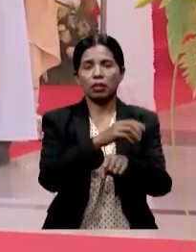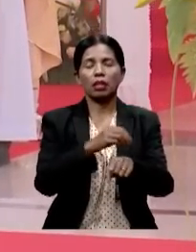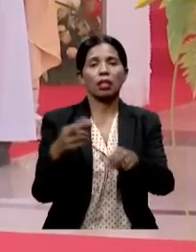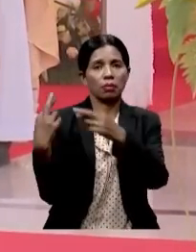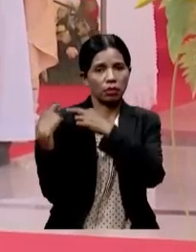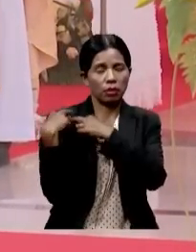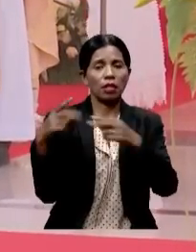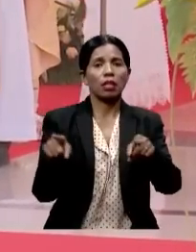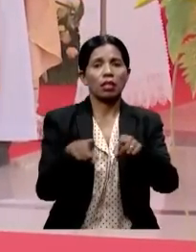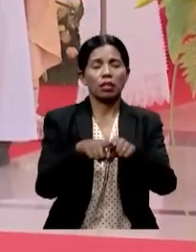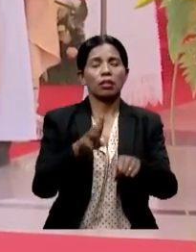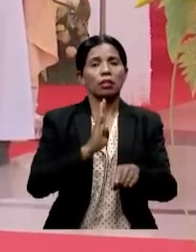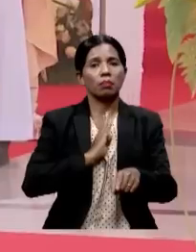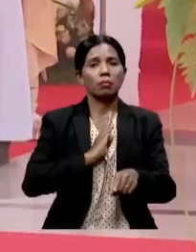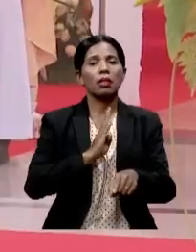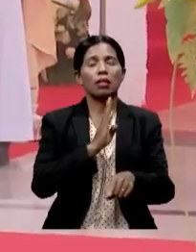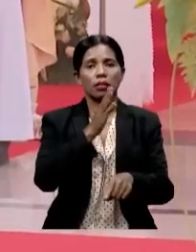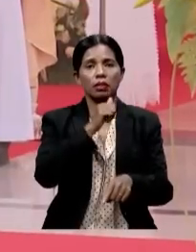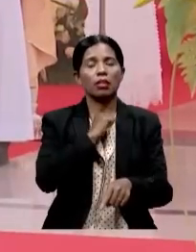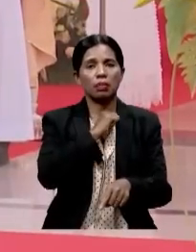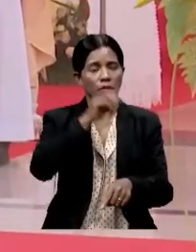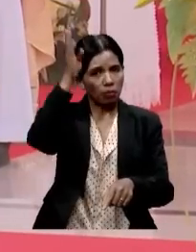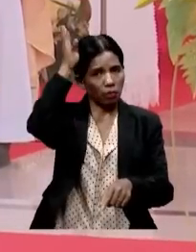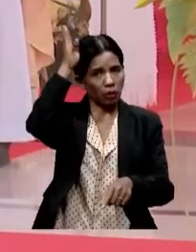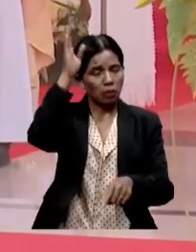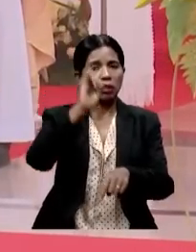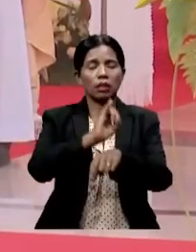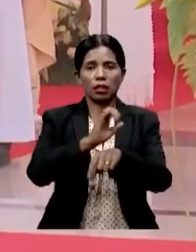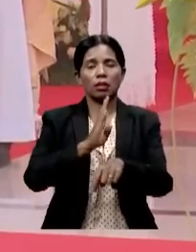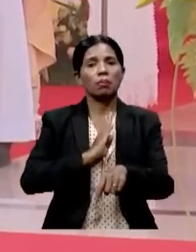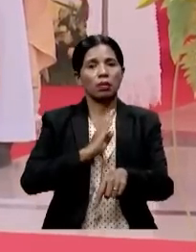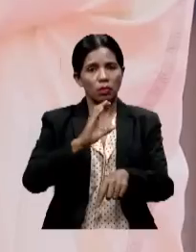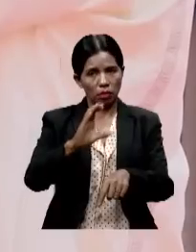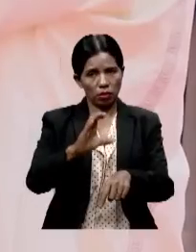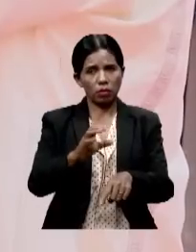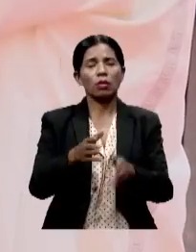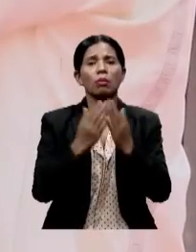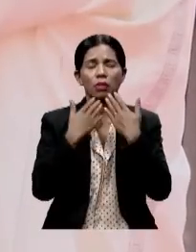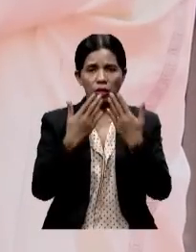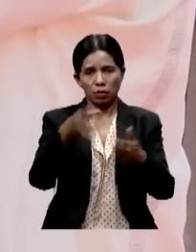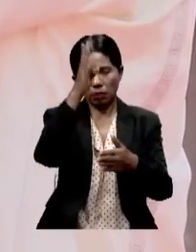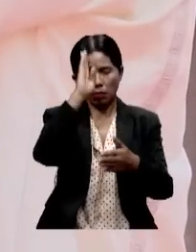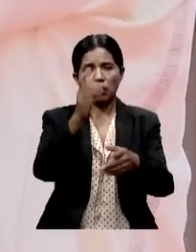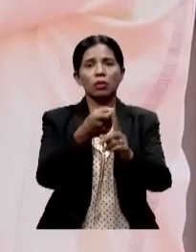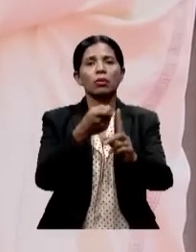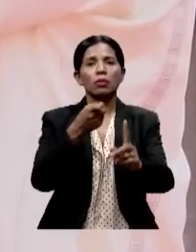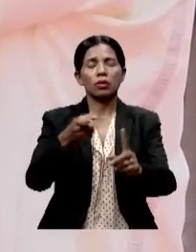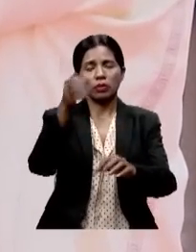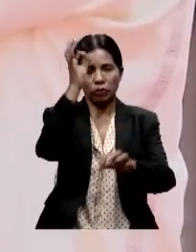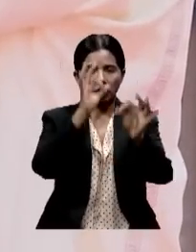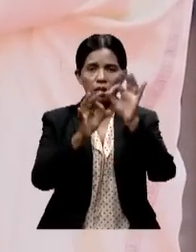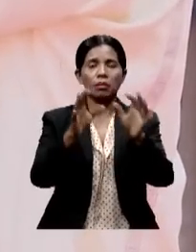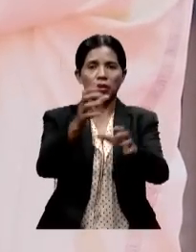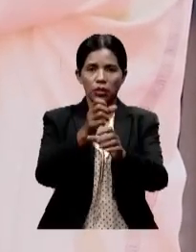Dar Bispo Diocese Bocou. Dom Leandro agradece a Maroma que lhe use confiança no graça ne benecimo, no nem é